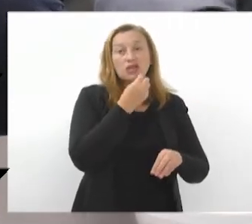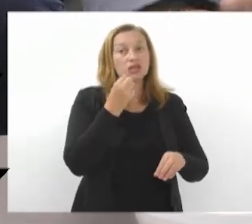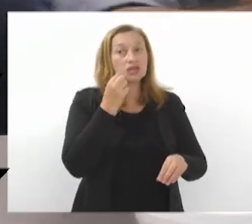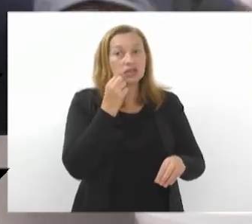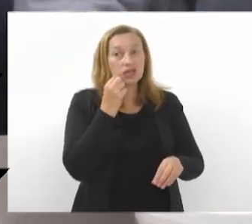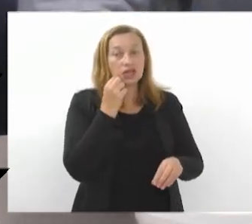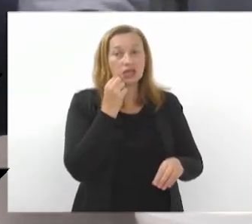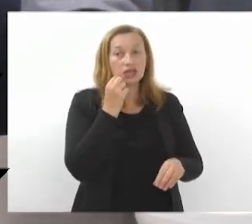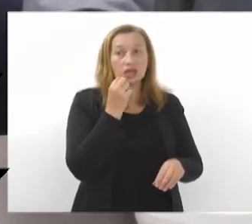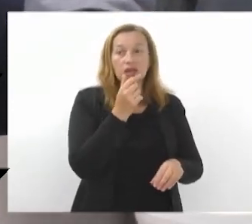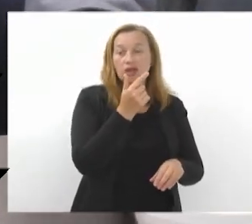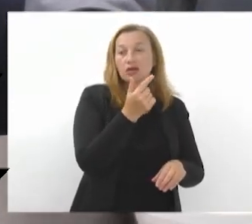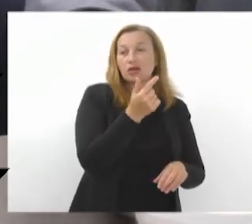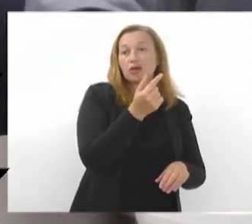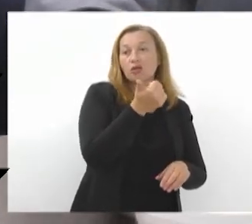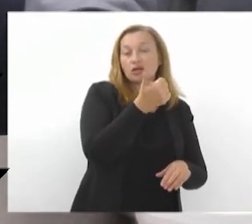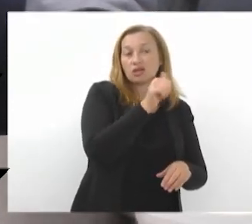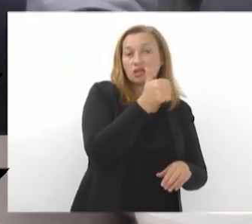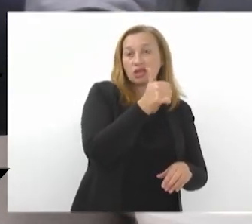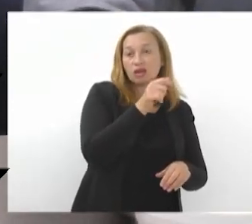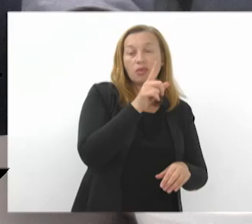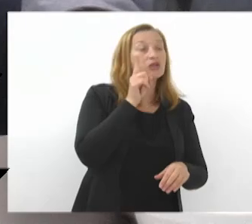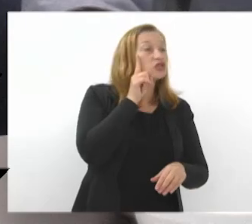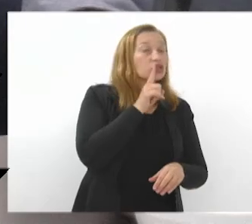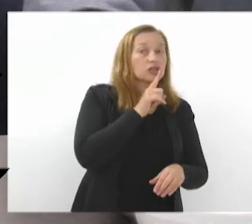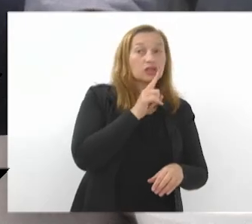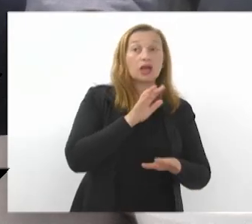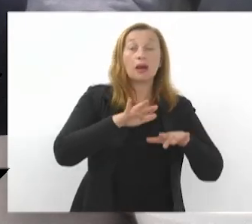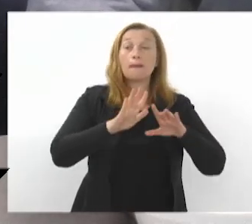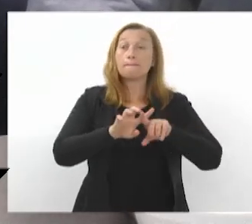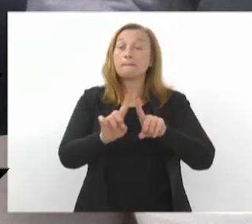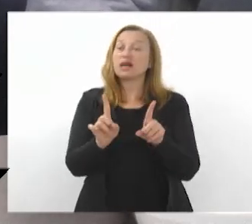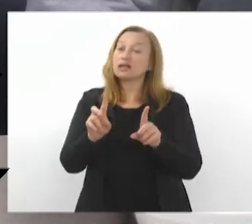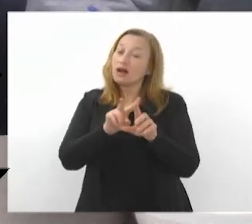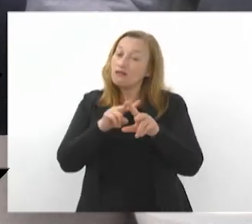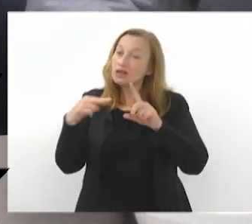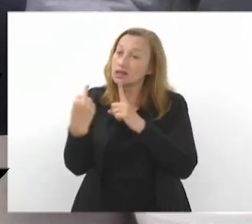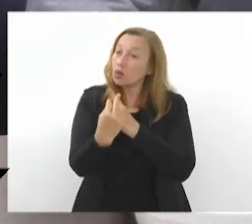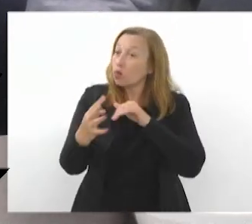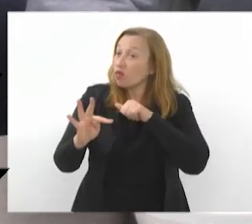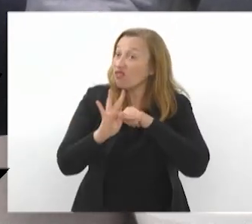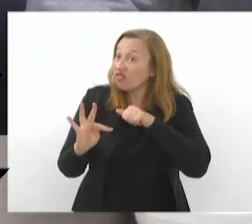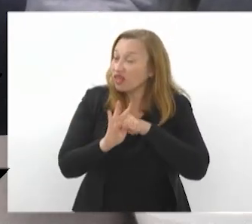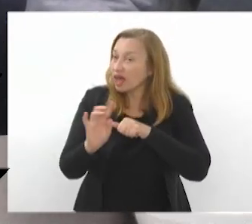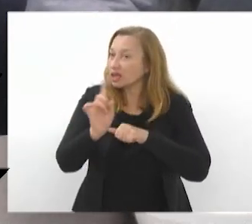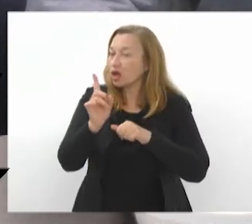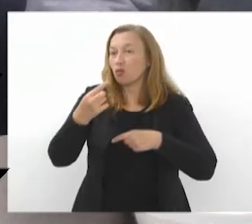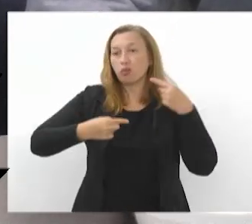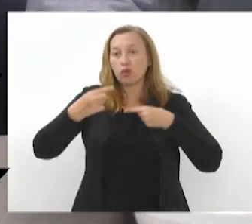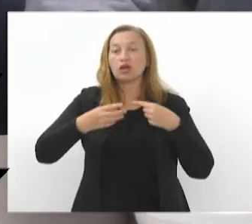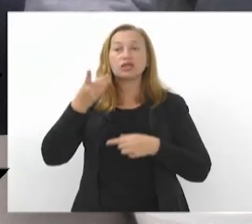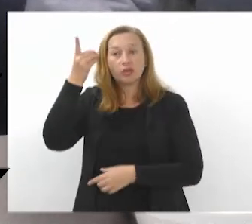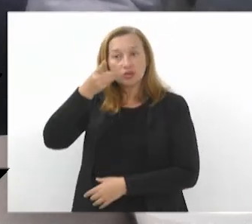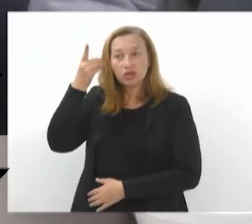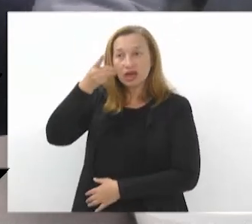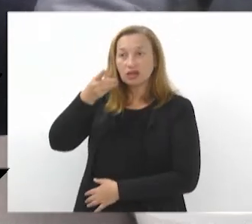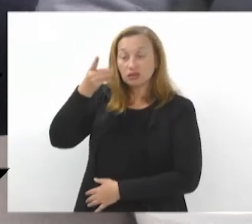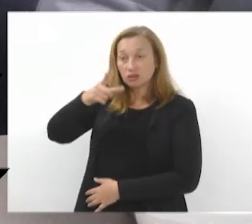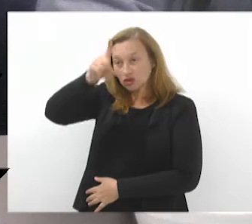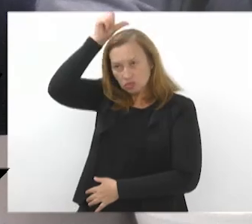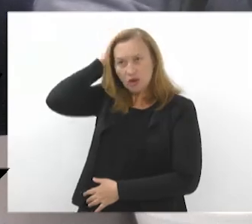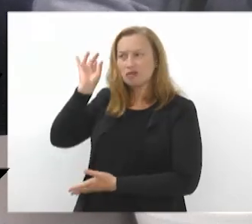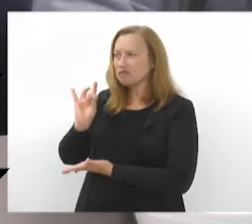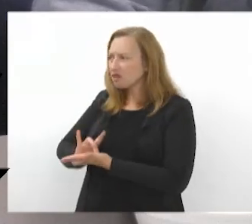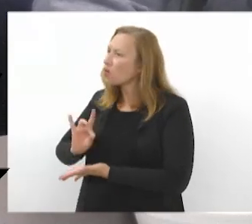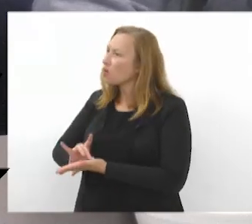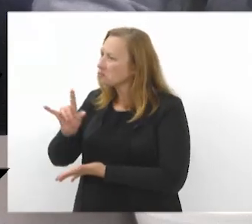momentos. Então, do ponto de vista técnico, não político, o que o deputado Luiz Paulo falou é a